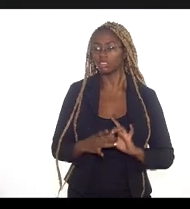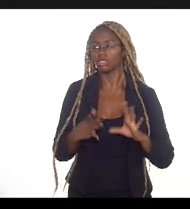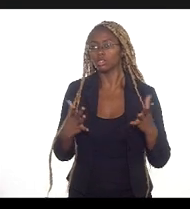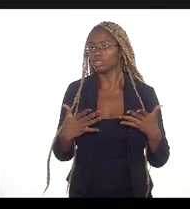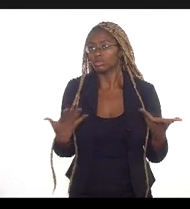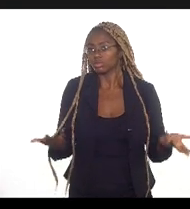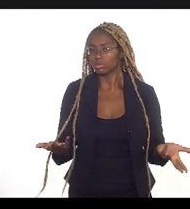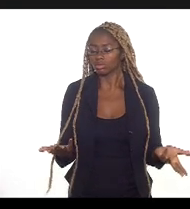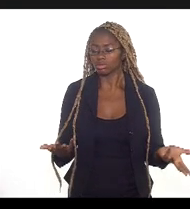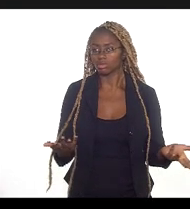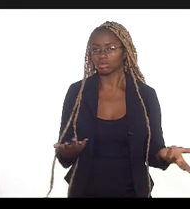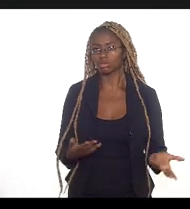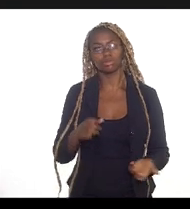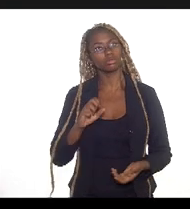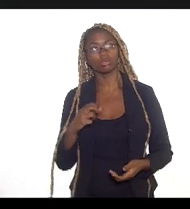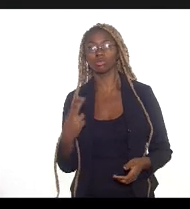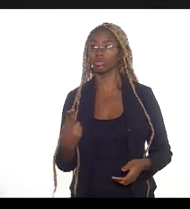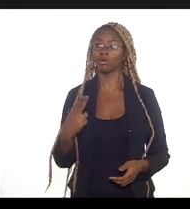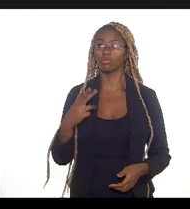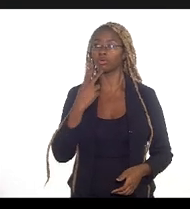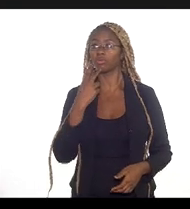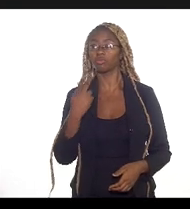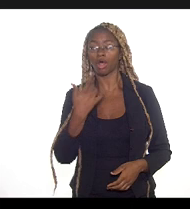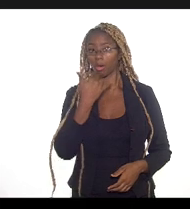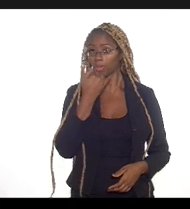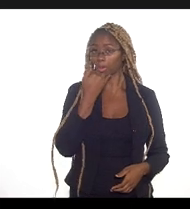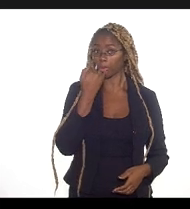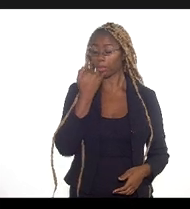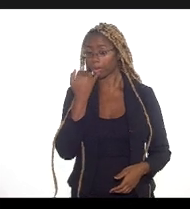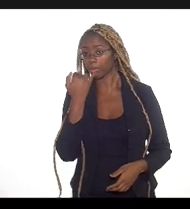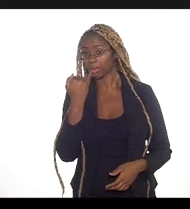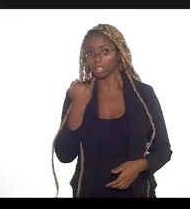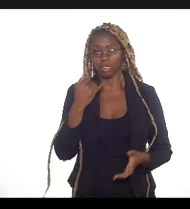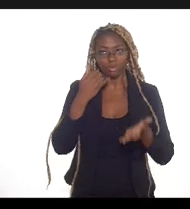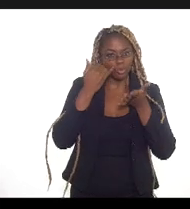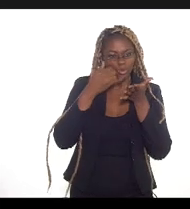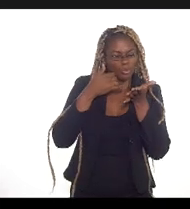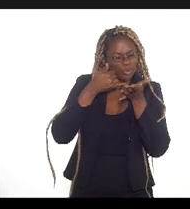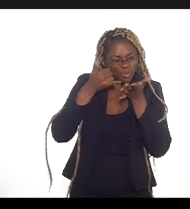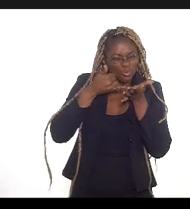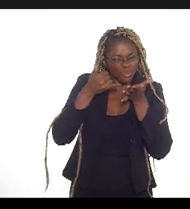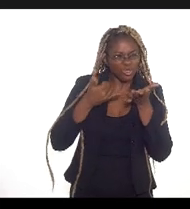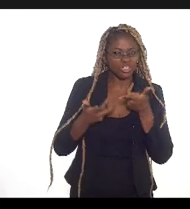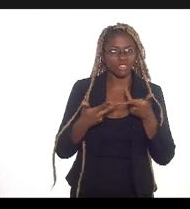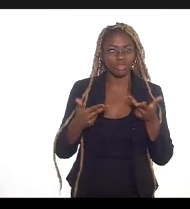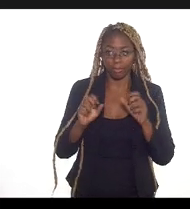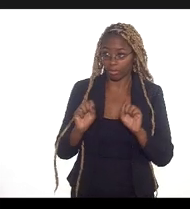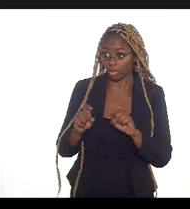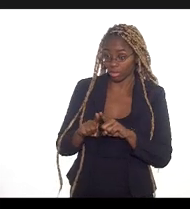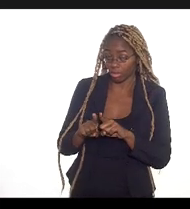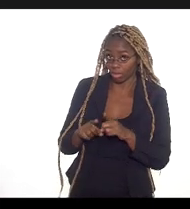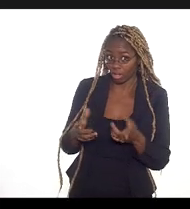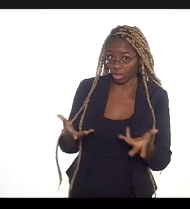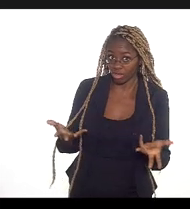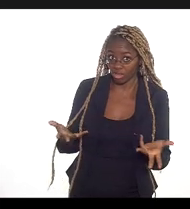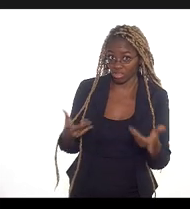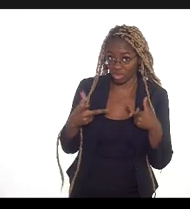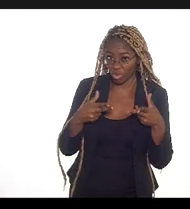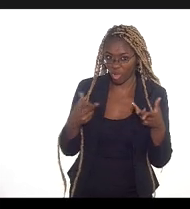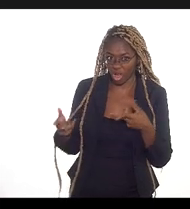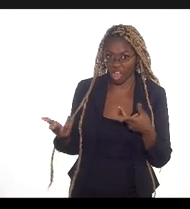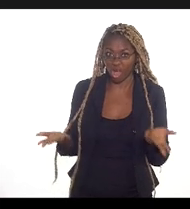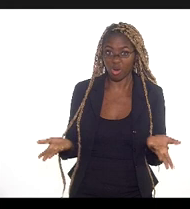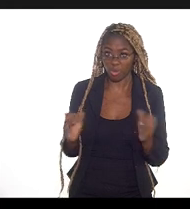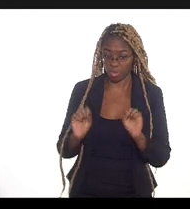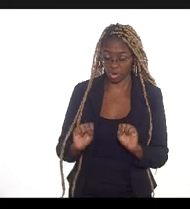fosse uma associação que falasse do crack, de cheirar cocaína e tudo mais, poderia se usar também a mesma forma? Porque